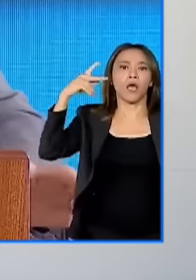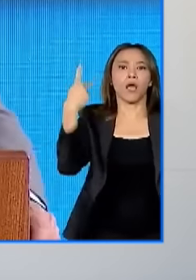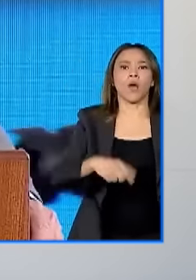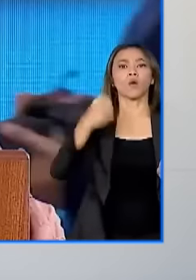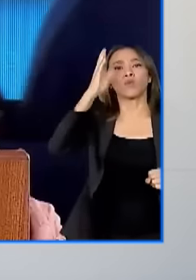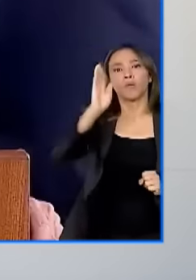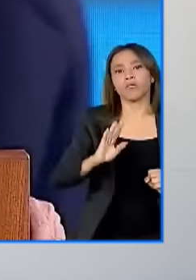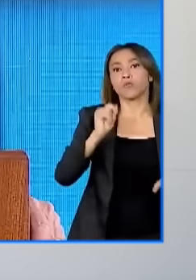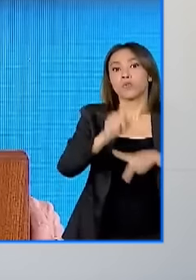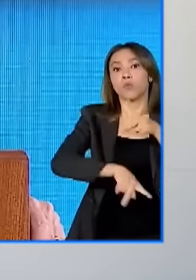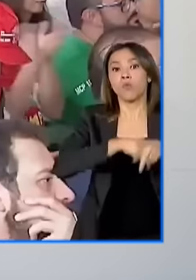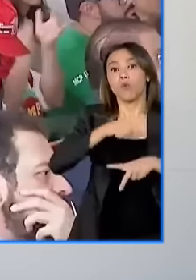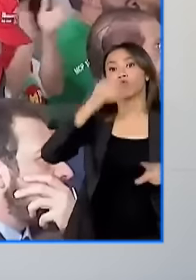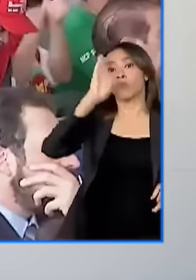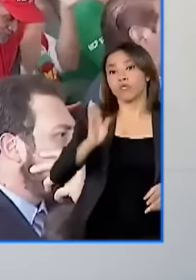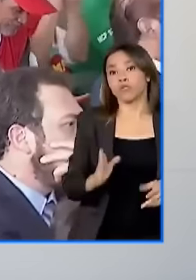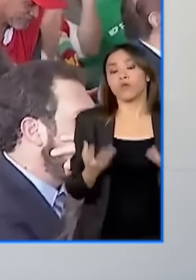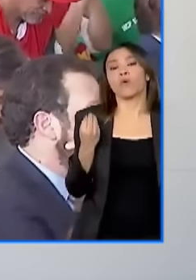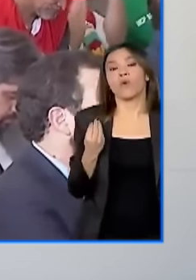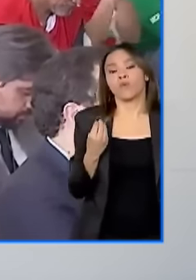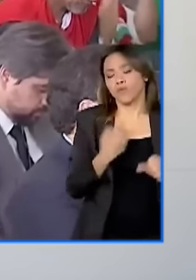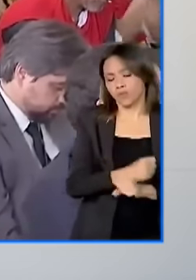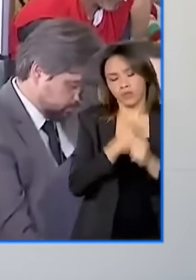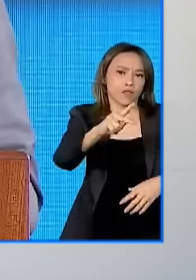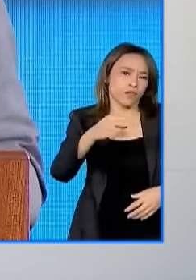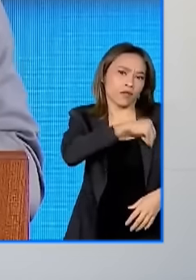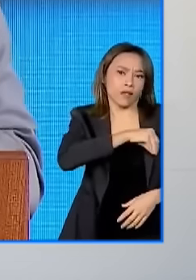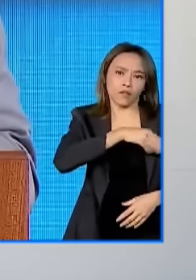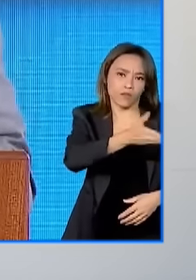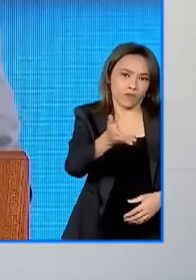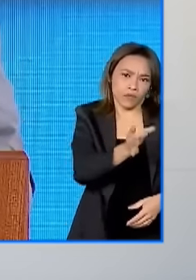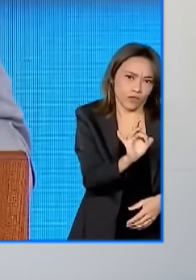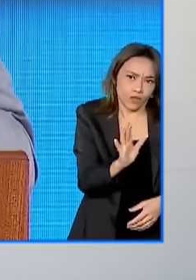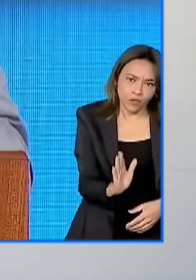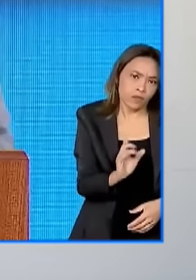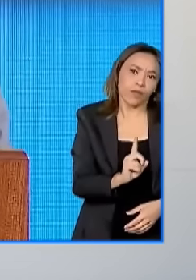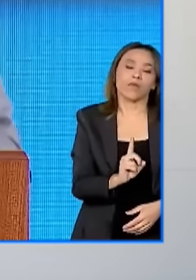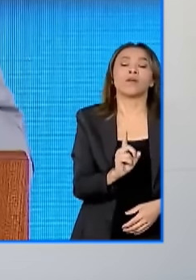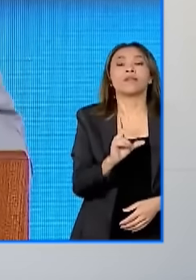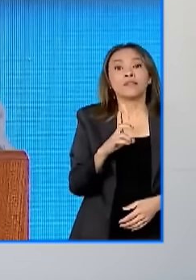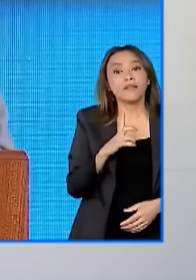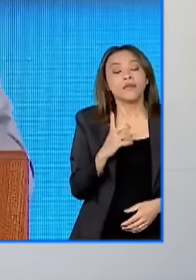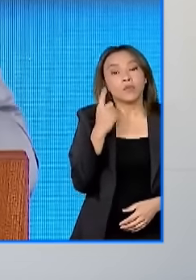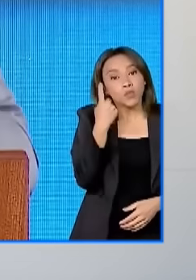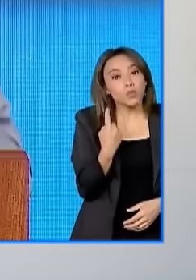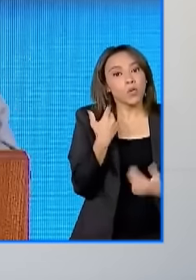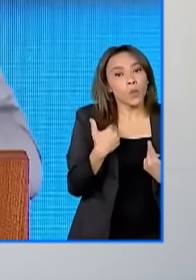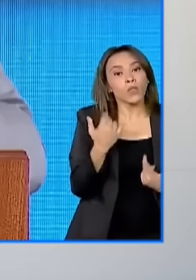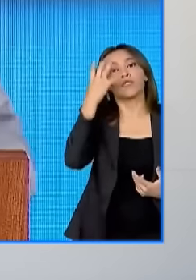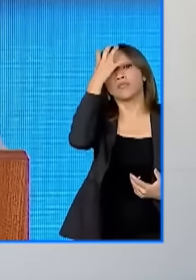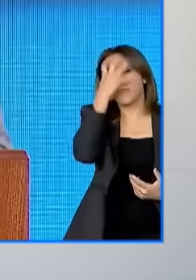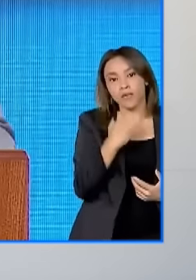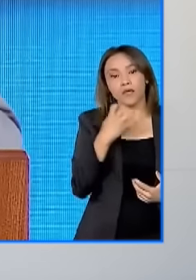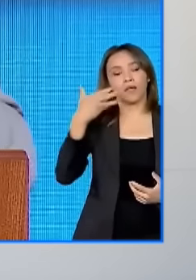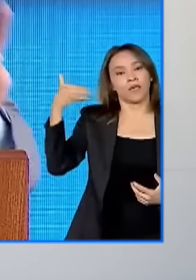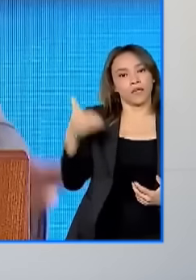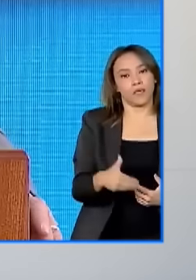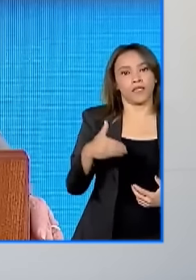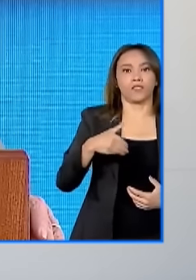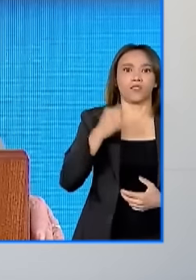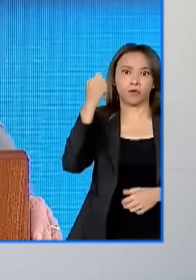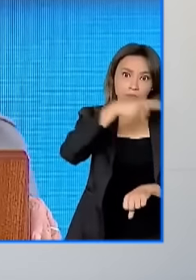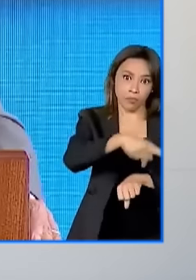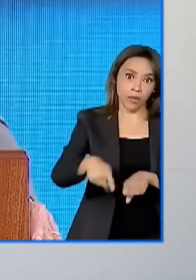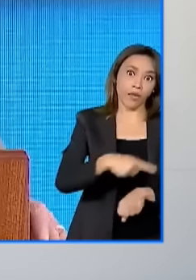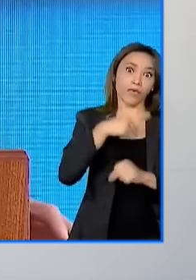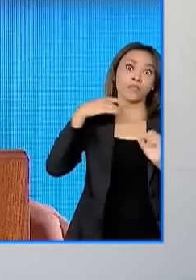intensificar esse debate na Câmara. Te dou um exemplo. Uma coisa que poderia estar sendo discutida, está sendo colocado em prática com relação às